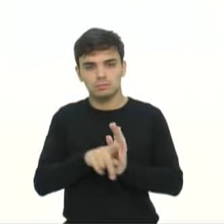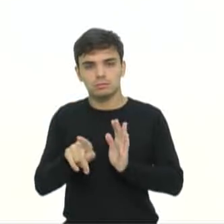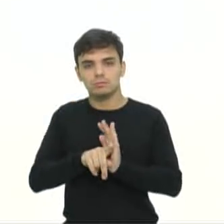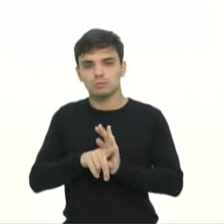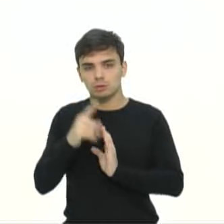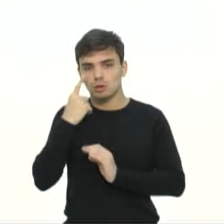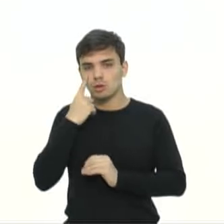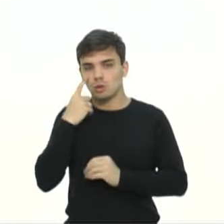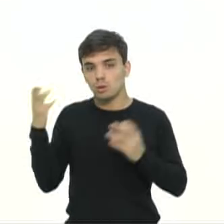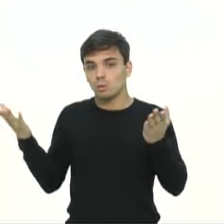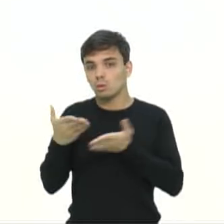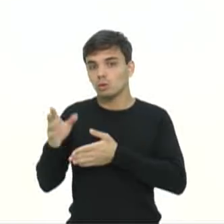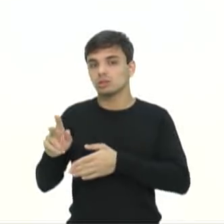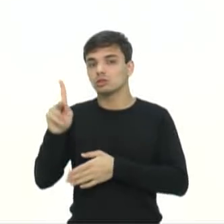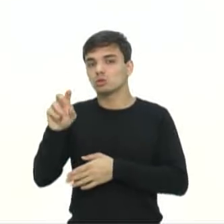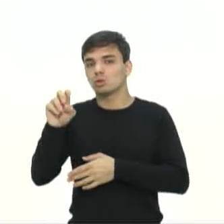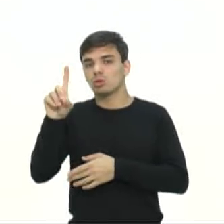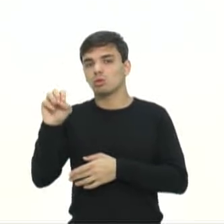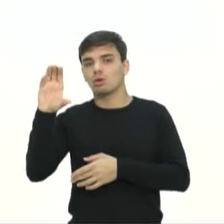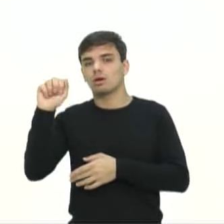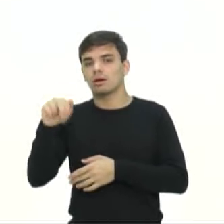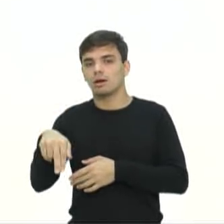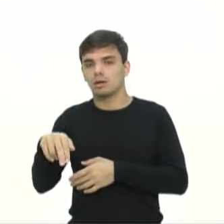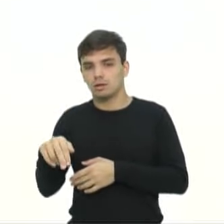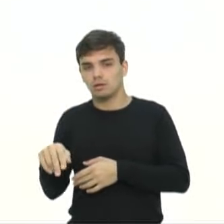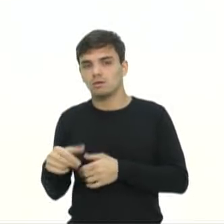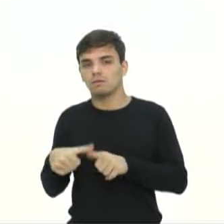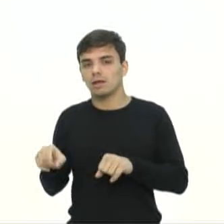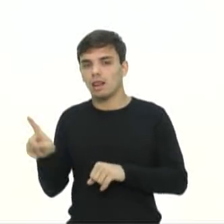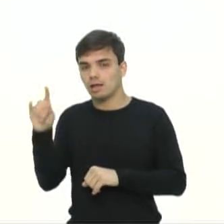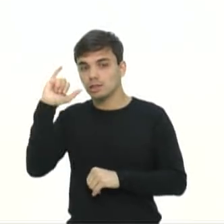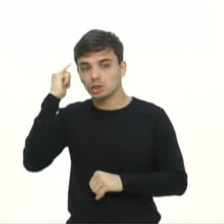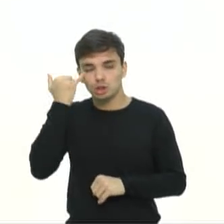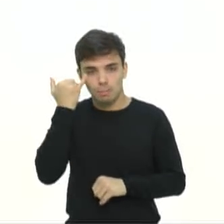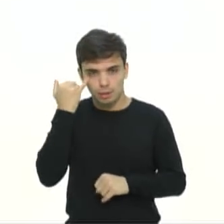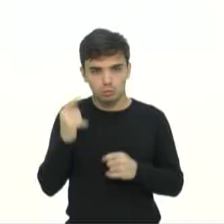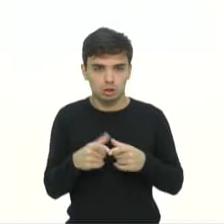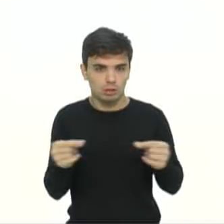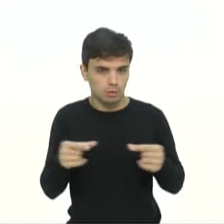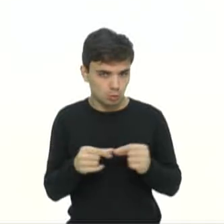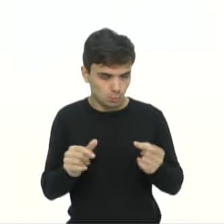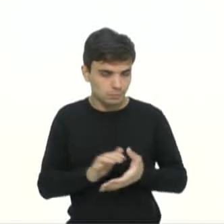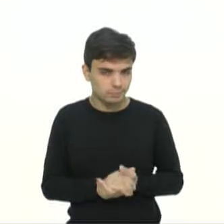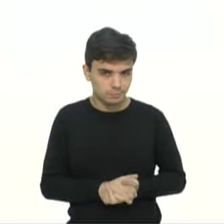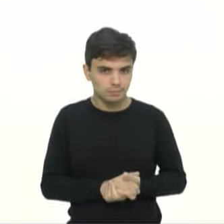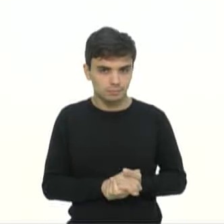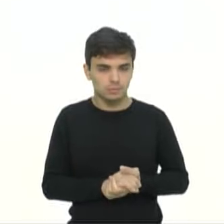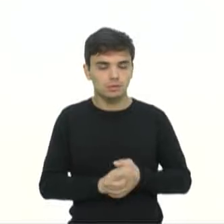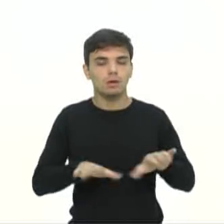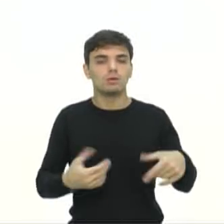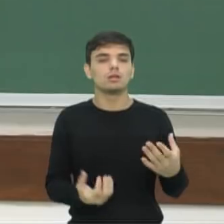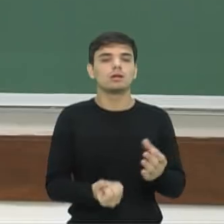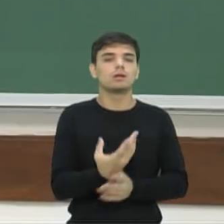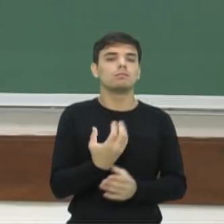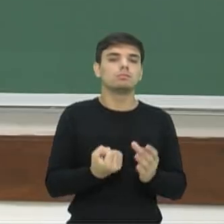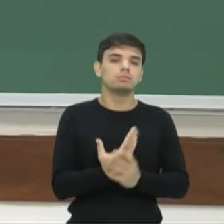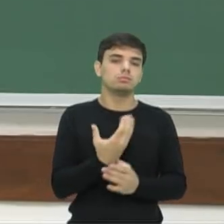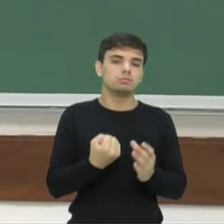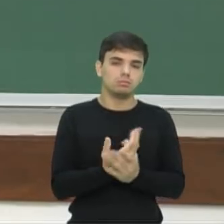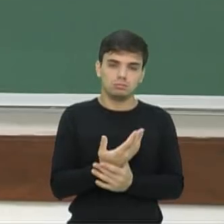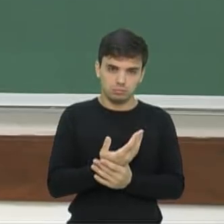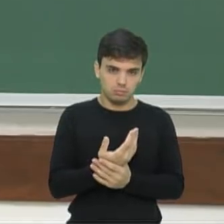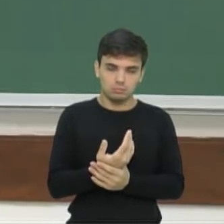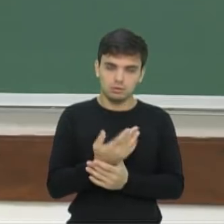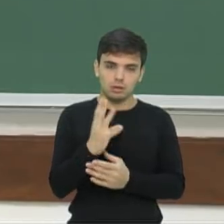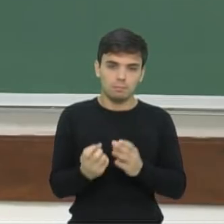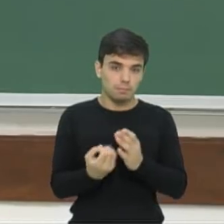Kodokan hoje, né? Então nos tempos atuais, esse instituto fica lá no Japão, né? Então é o Instituto Kodokan, que é onde foi criada a primeira escola de judô